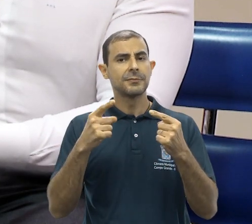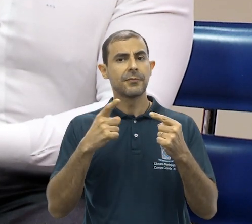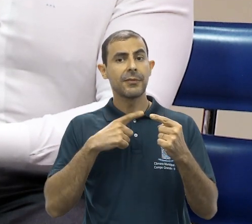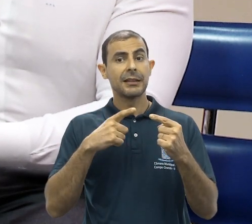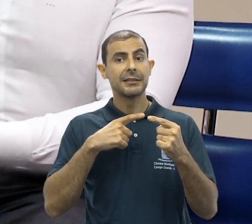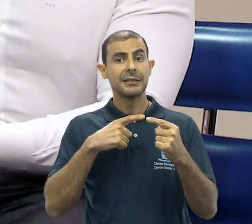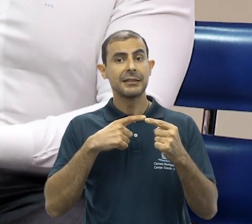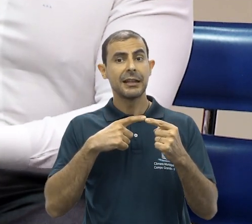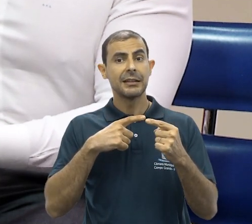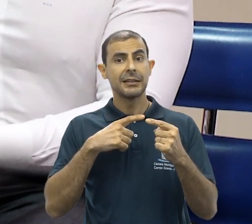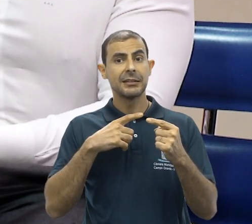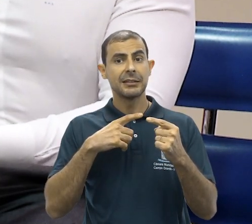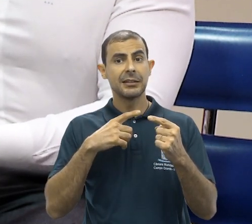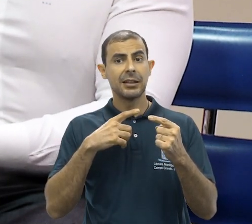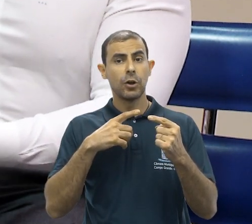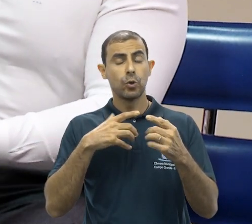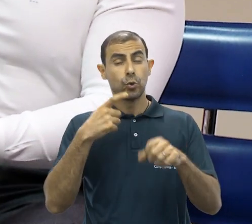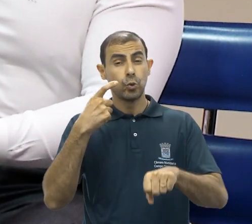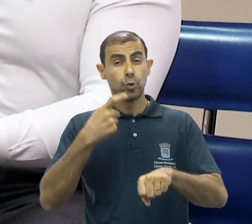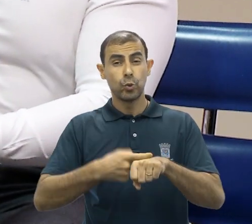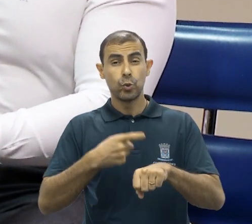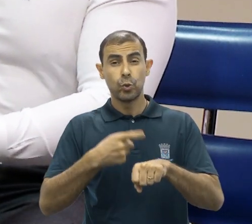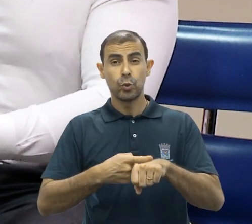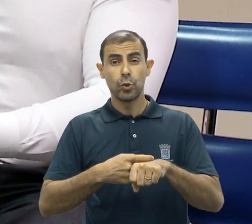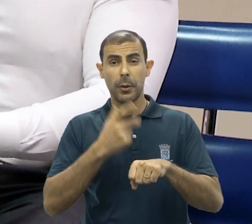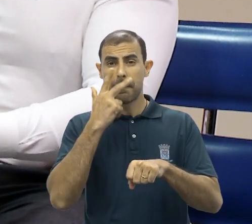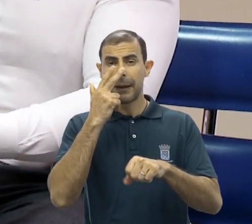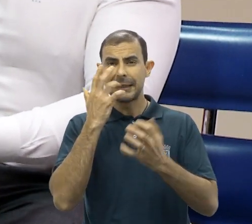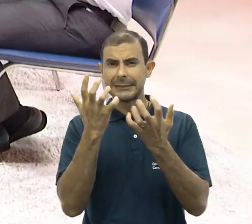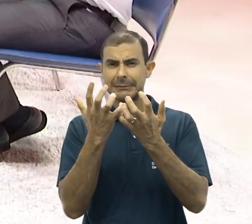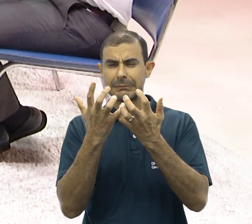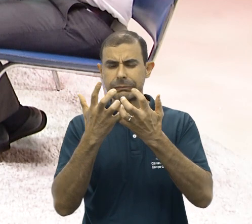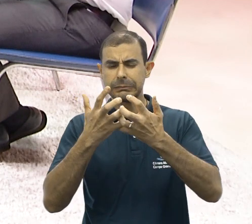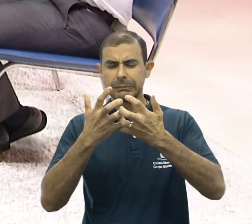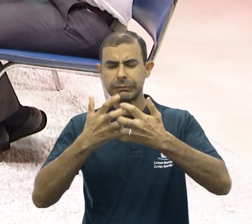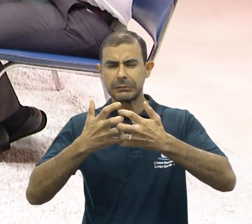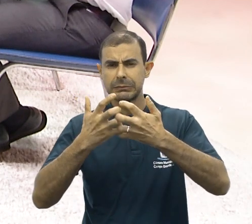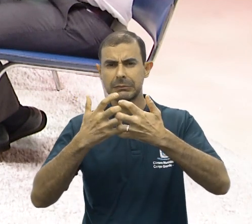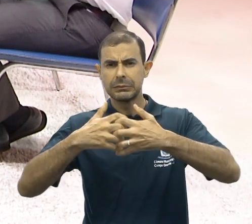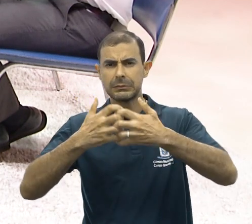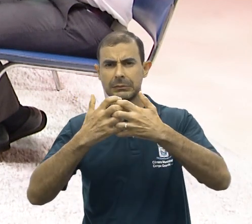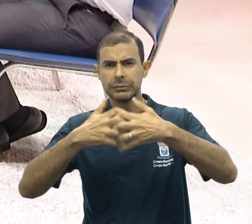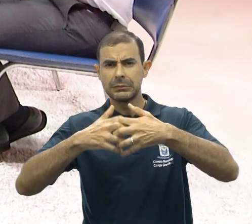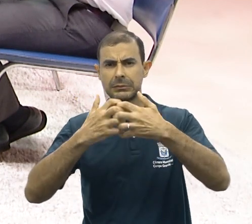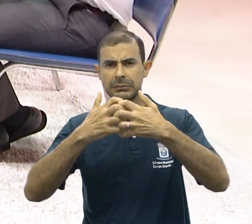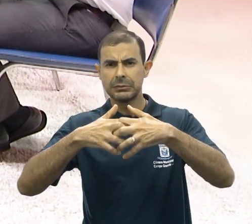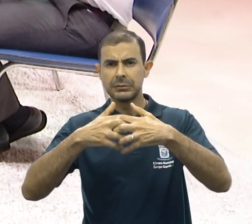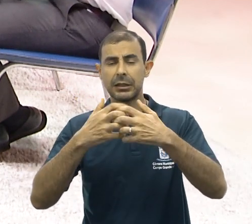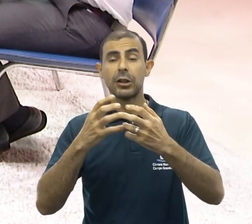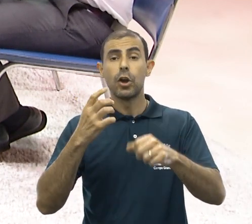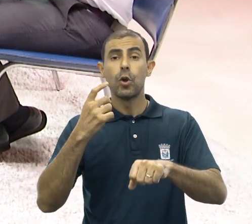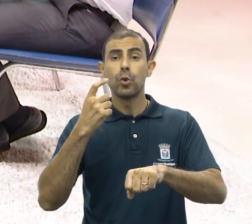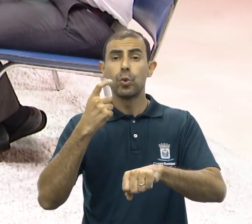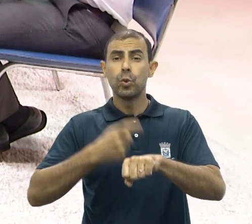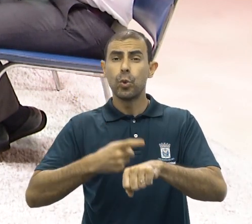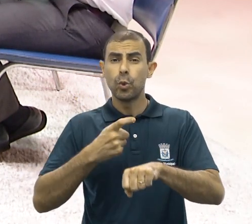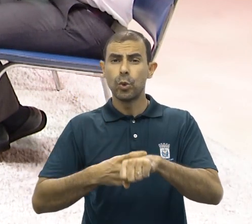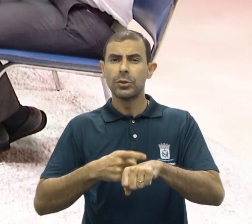rigidez em roda denteada, como se fosse, não sei o termo que a gente fala aqui, mas uma catraca, né, que você vai e o